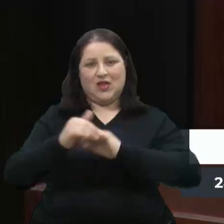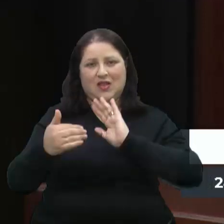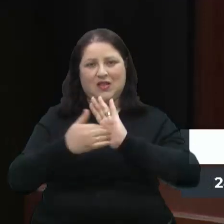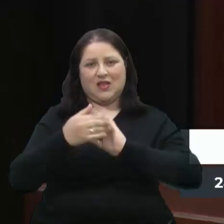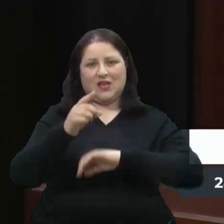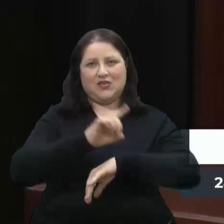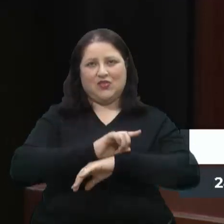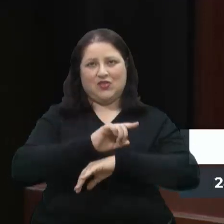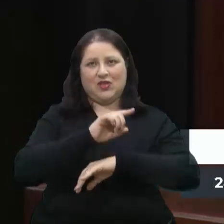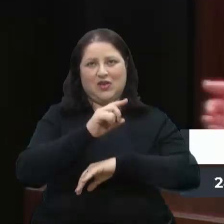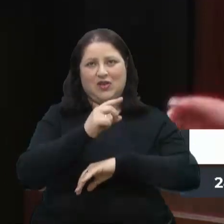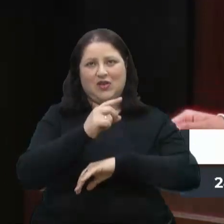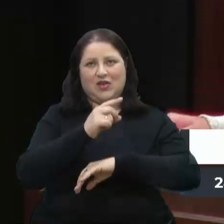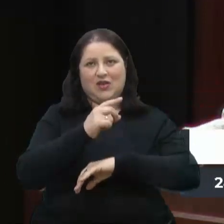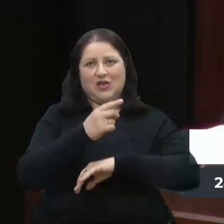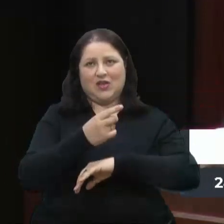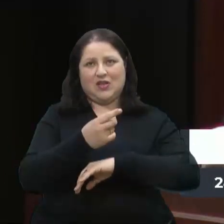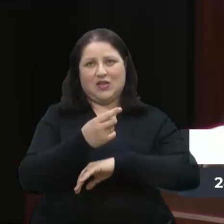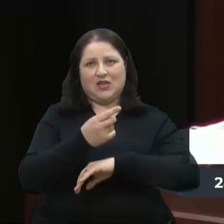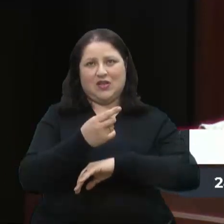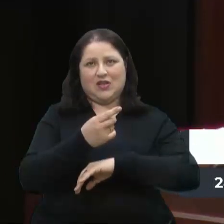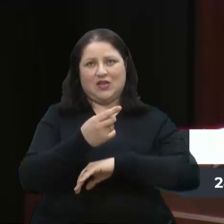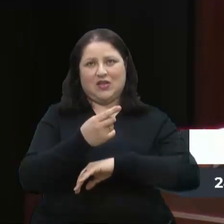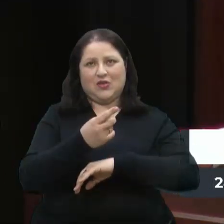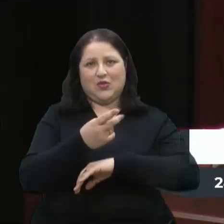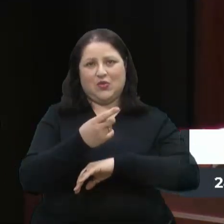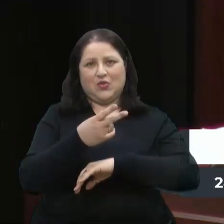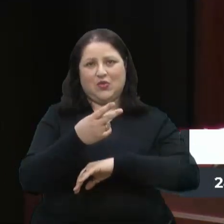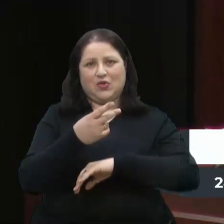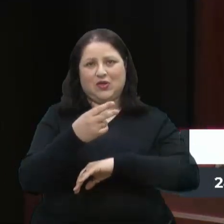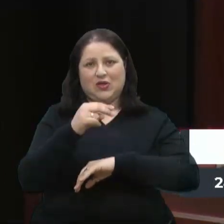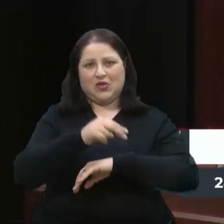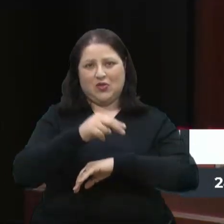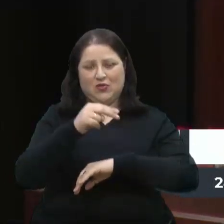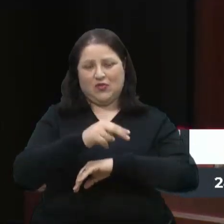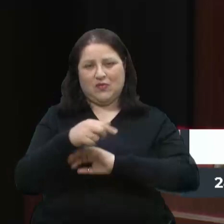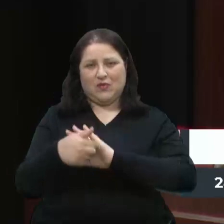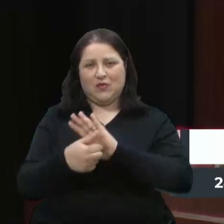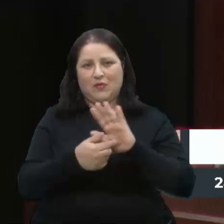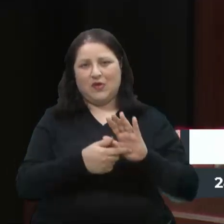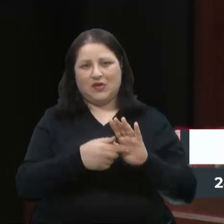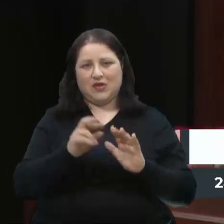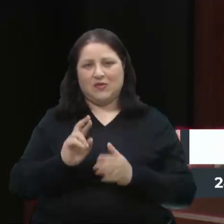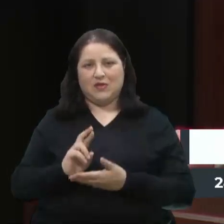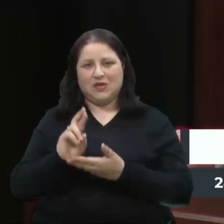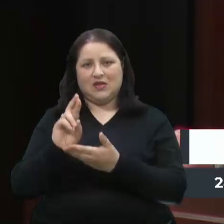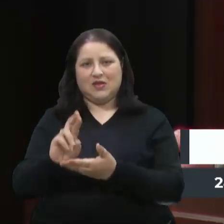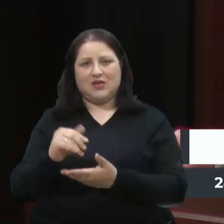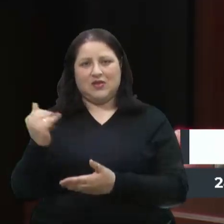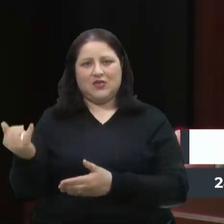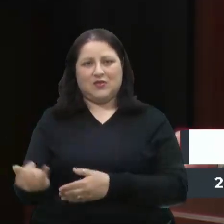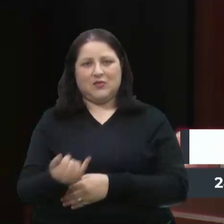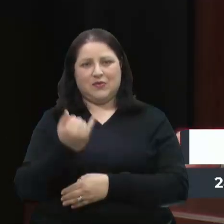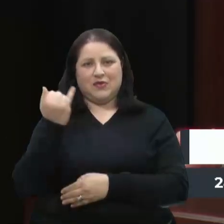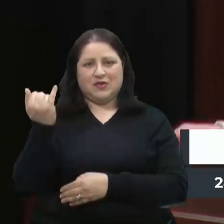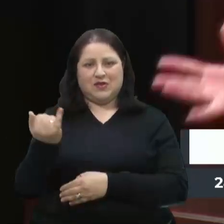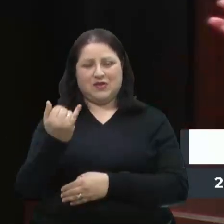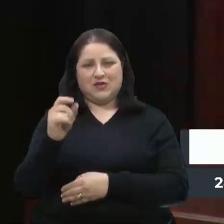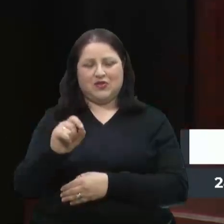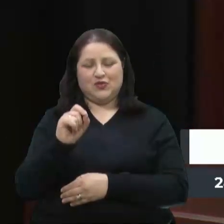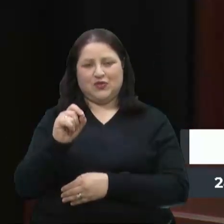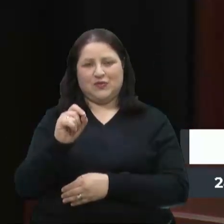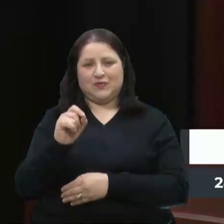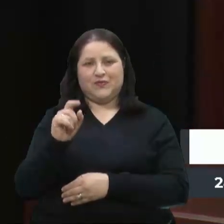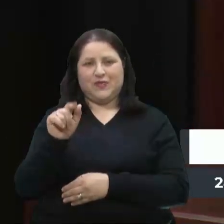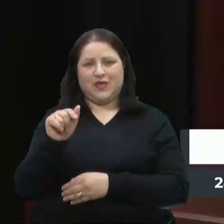dia 12/11, e ela traz uma representatividade muito importante. Ela